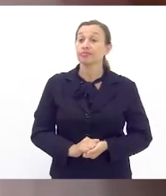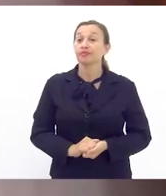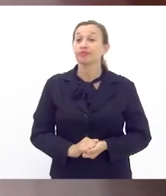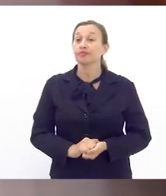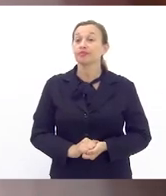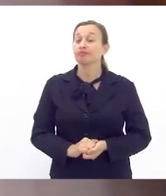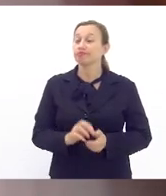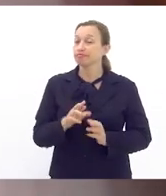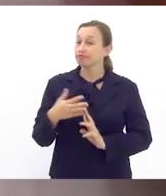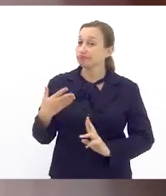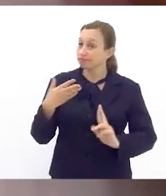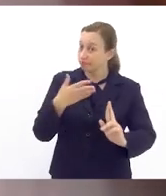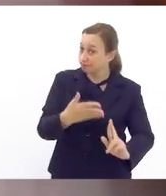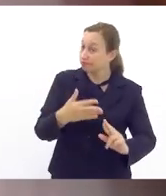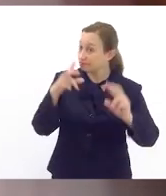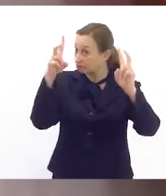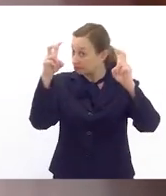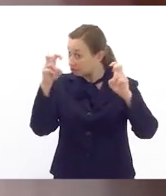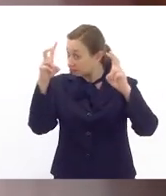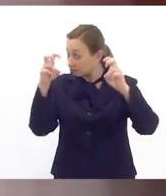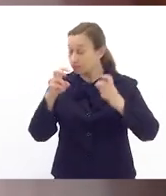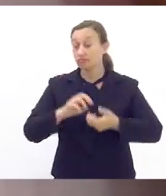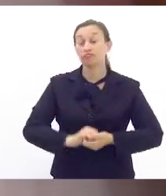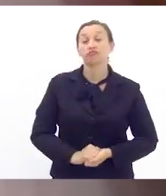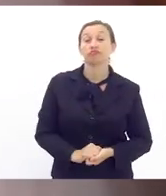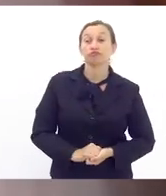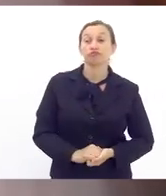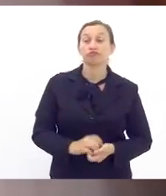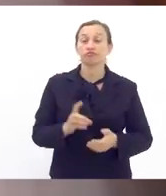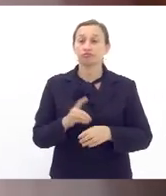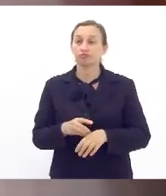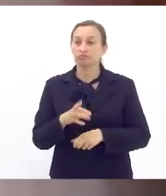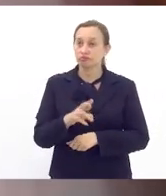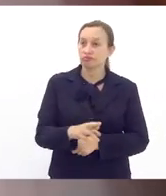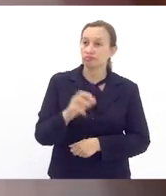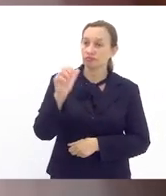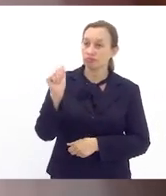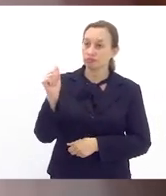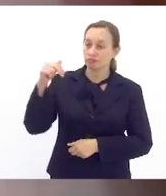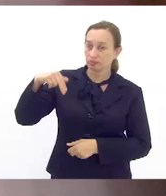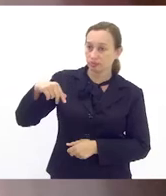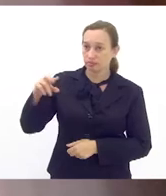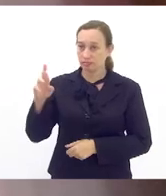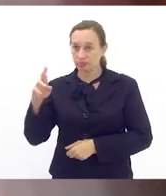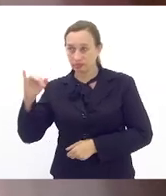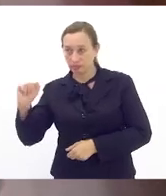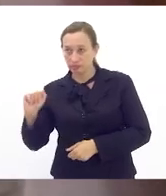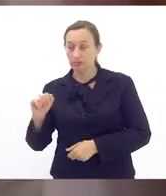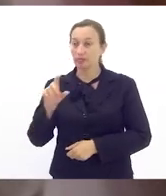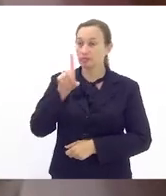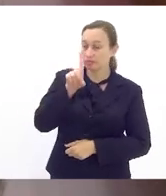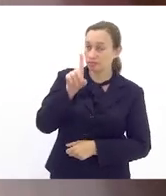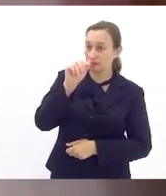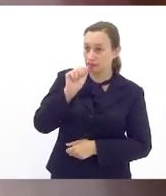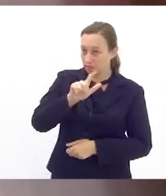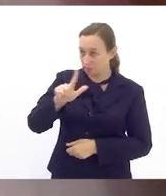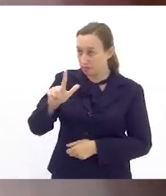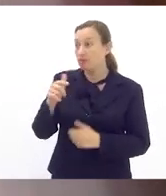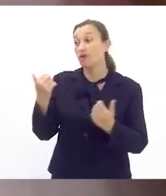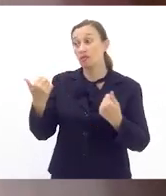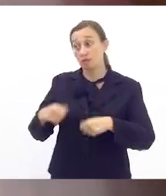referente à questão é a doutora Andreia Daniel é preciso